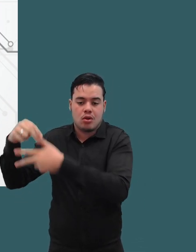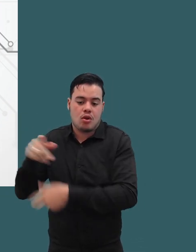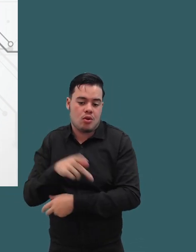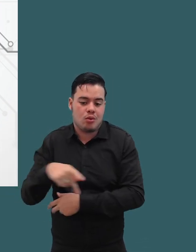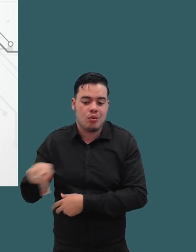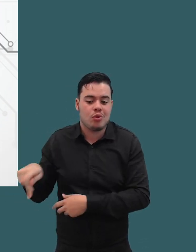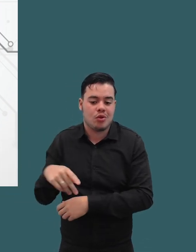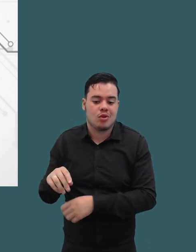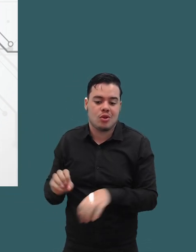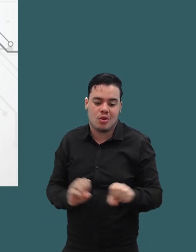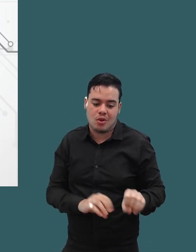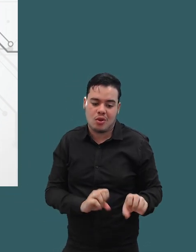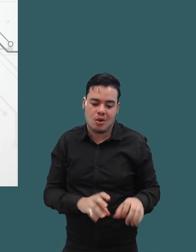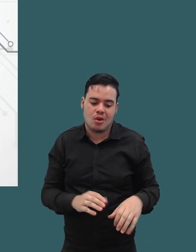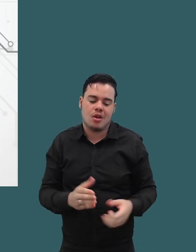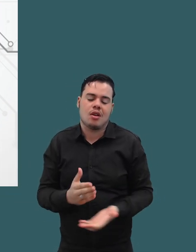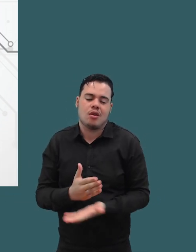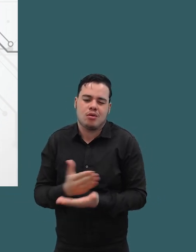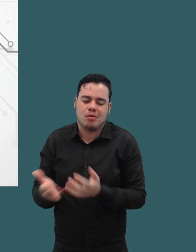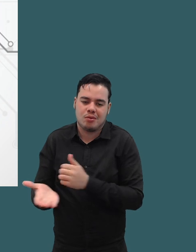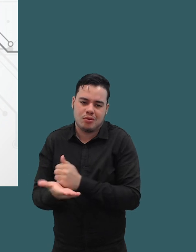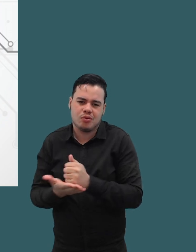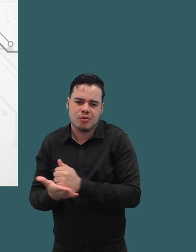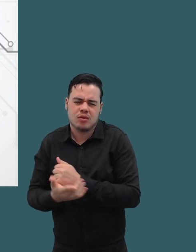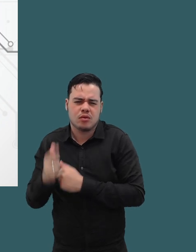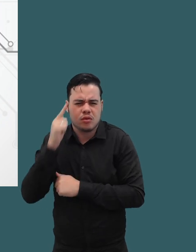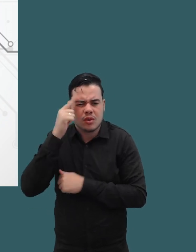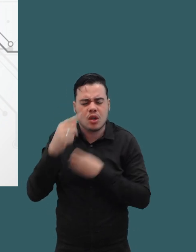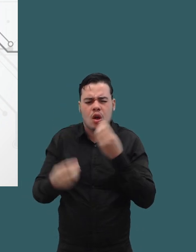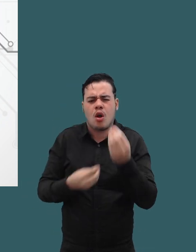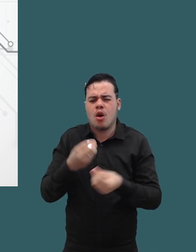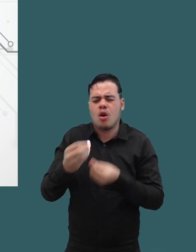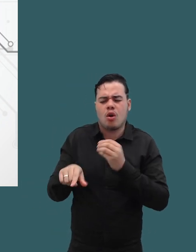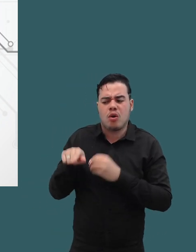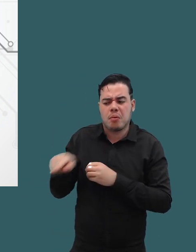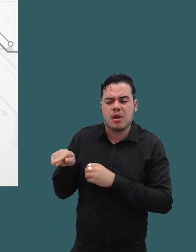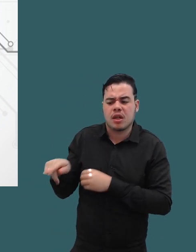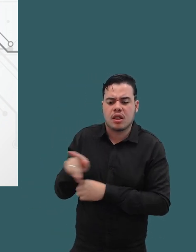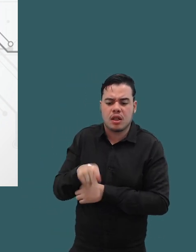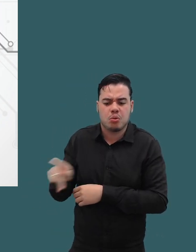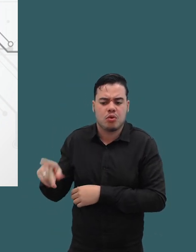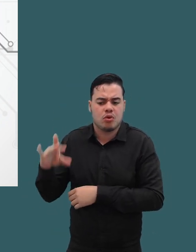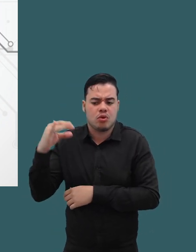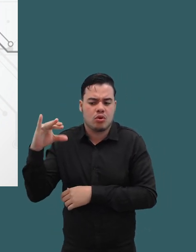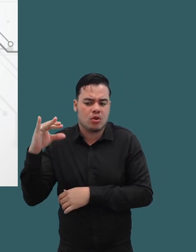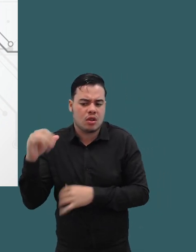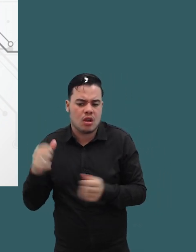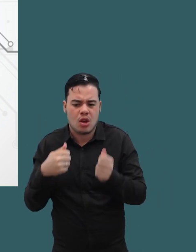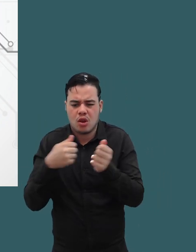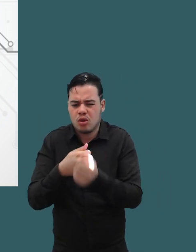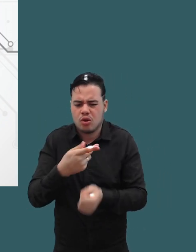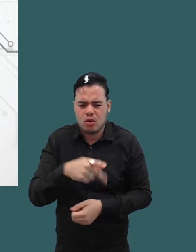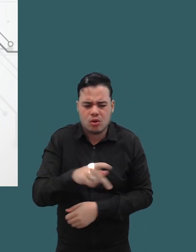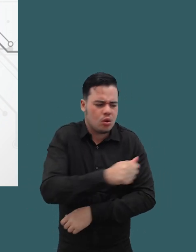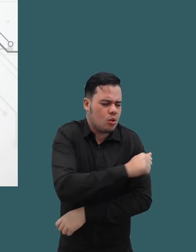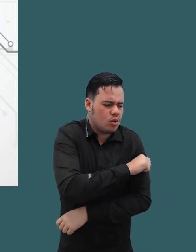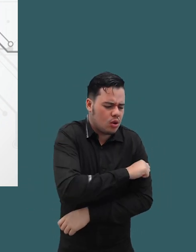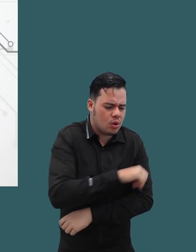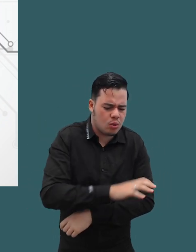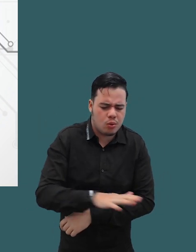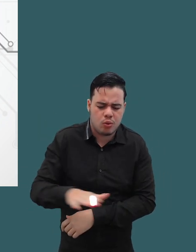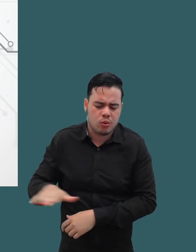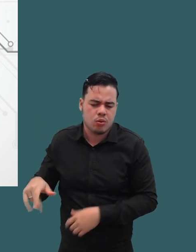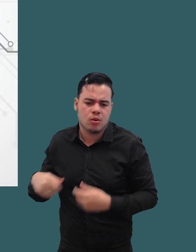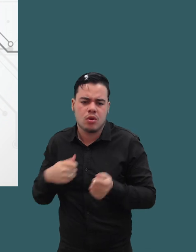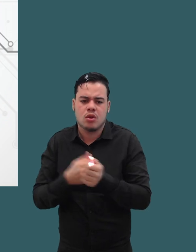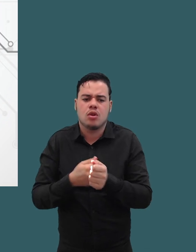desenho dele foi pensar de que maneira aquele professor, junto com seus estudantes, em diálogo com